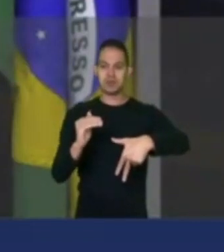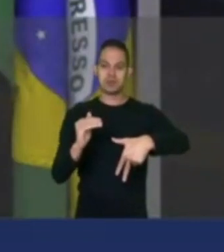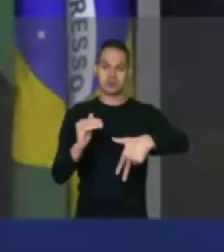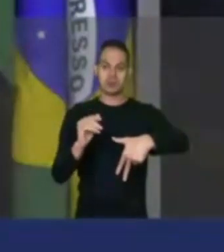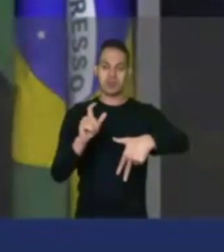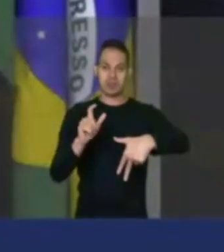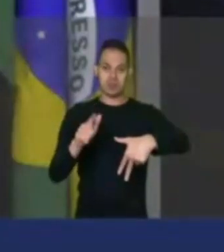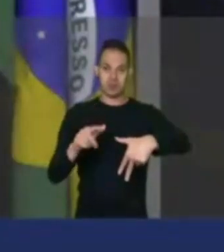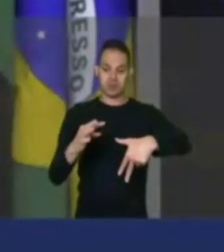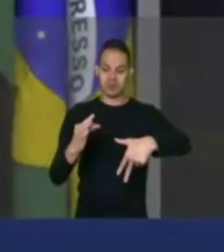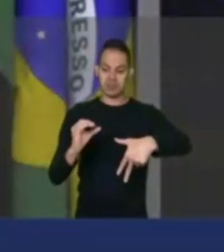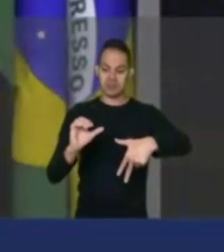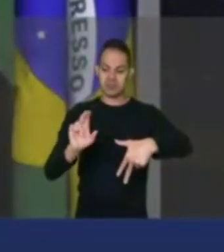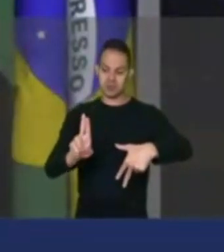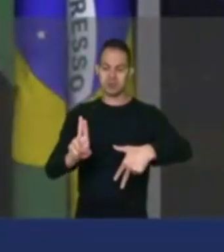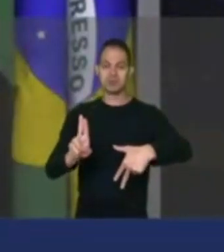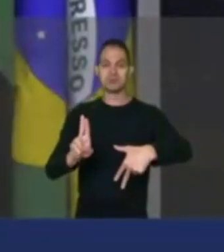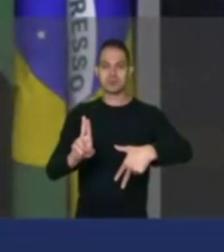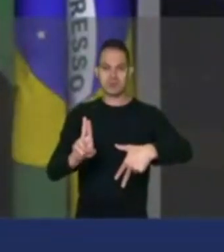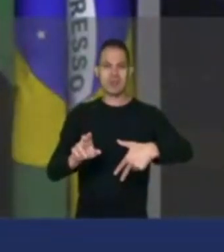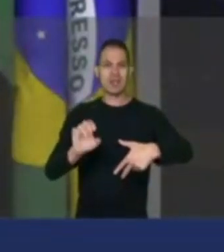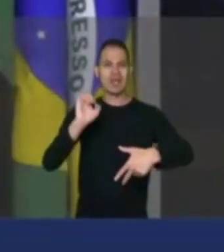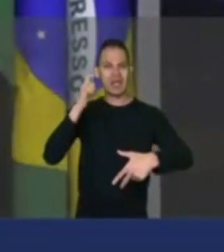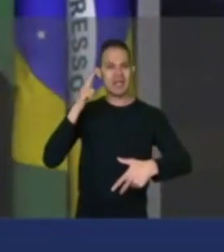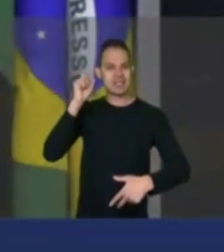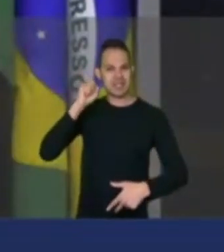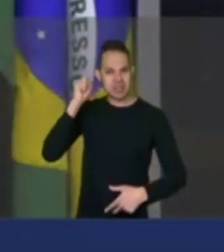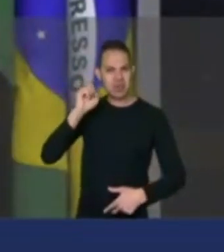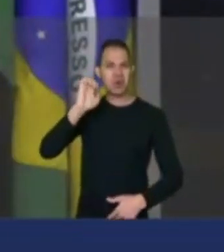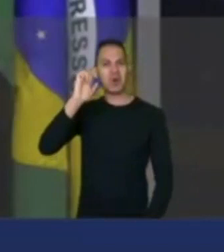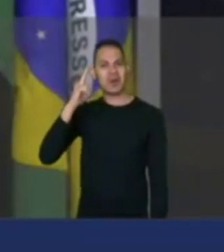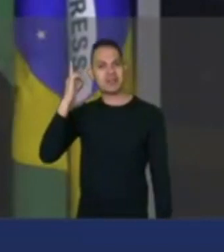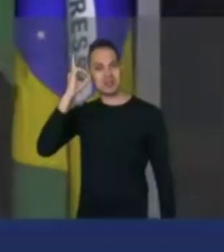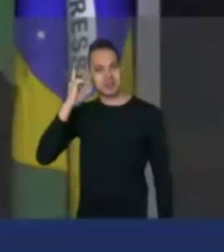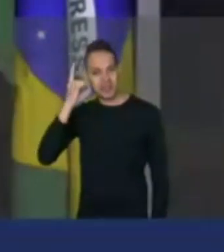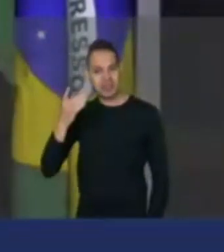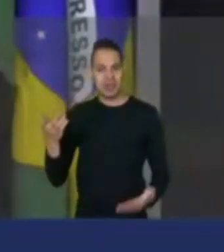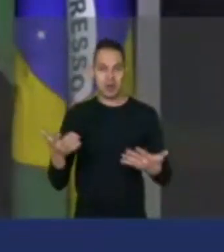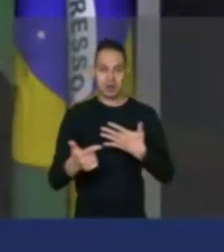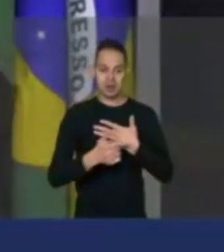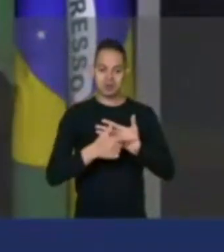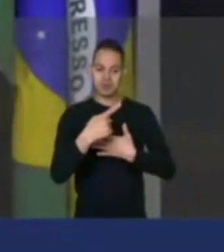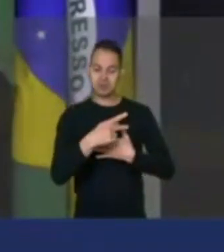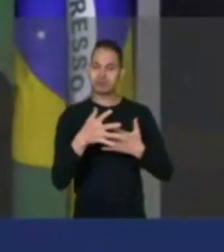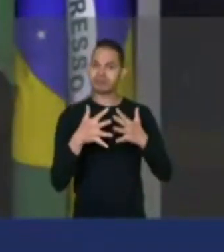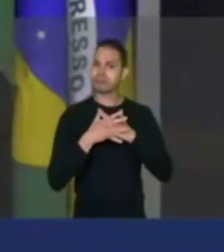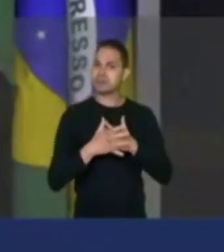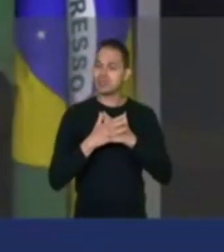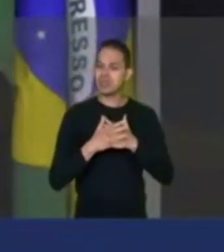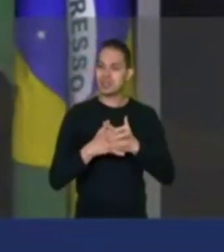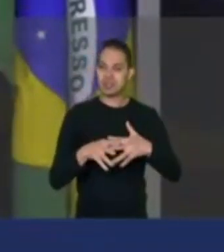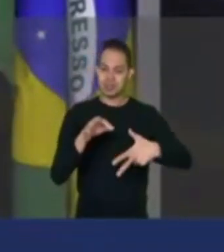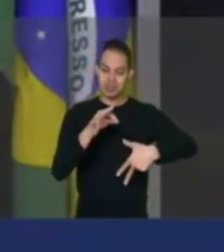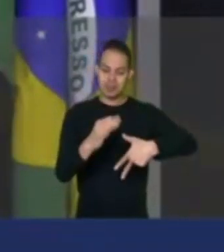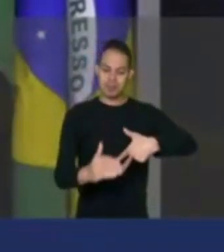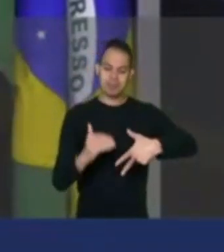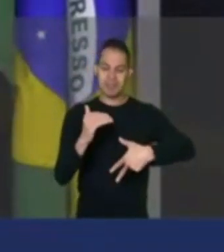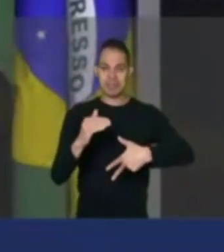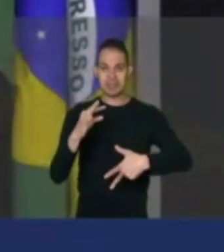de Contas da União, que foi senador, foi deputado, está confundindo a sua função de ministro de uma corte, que é auxiliar